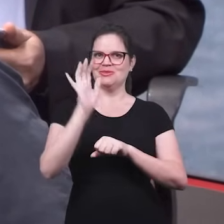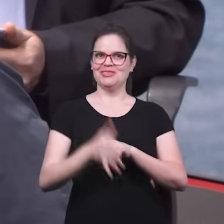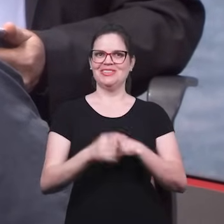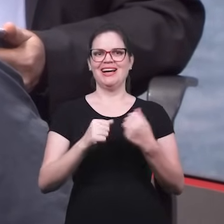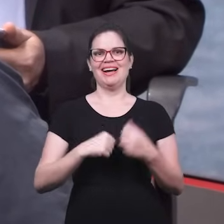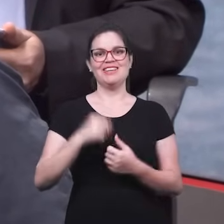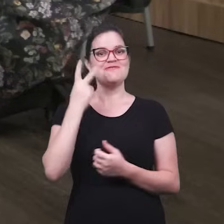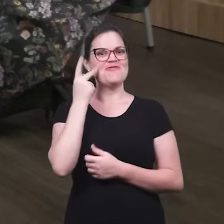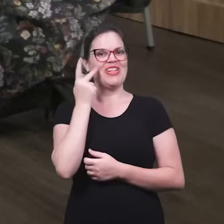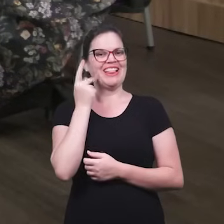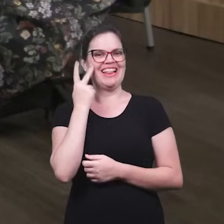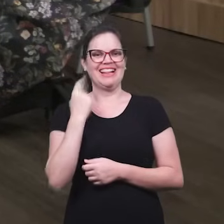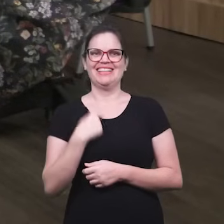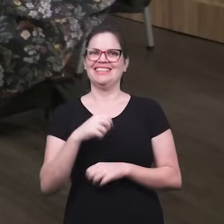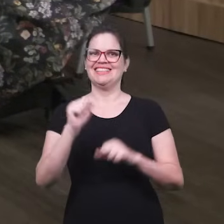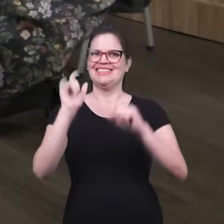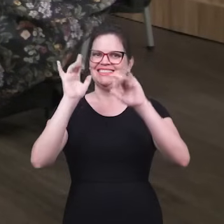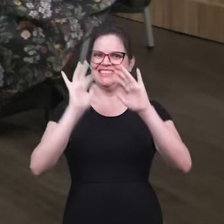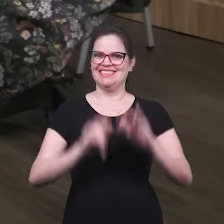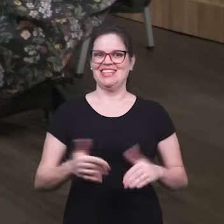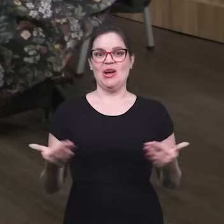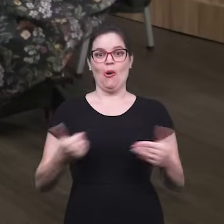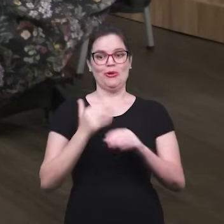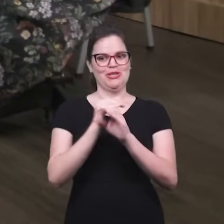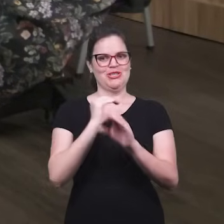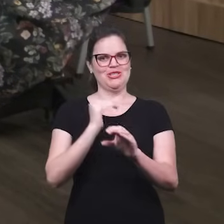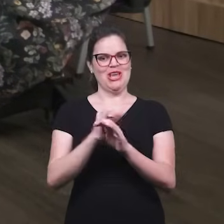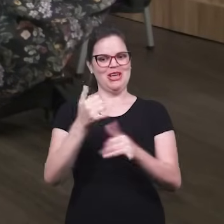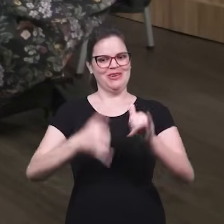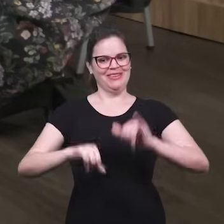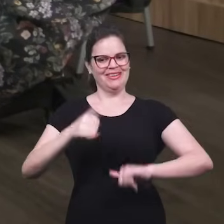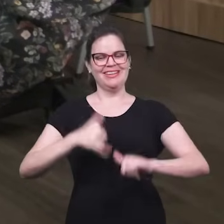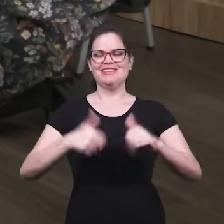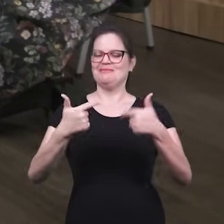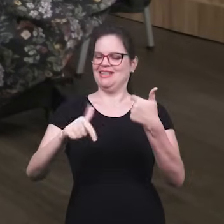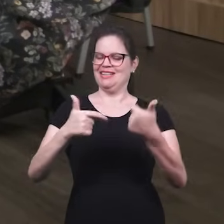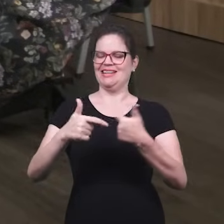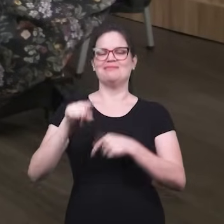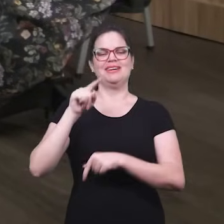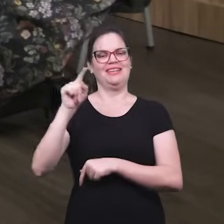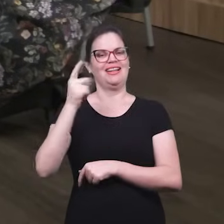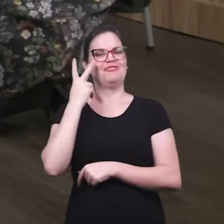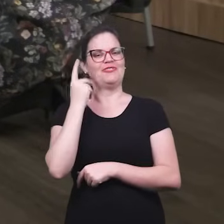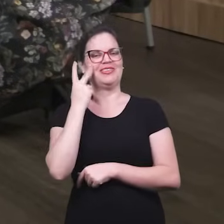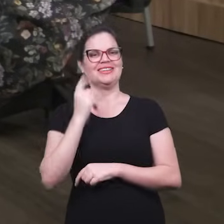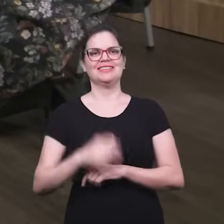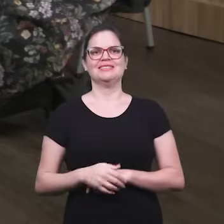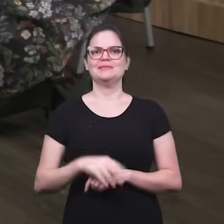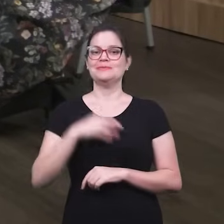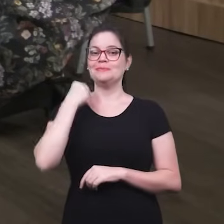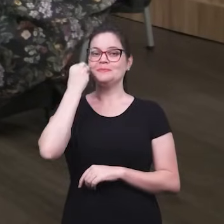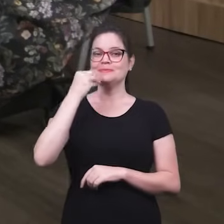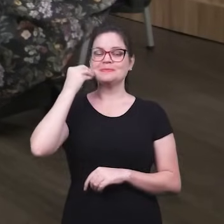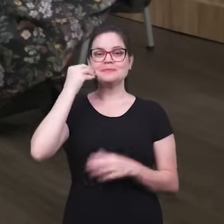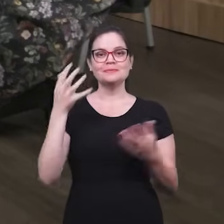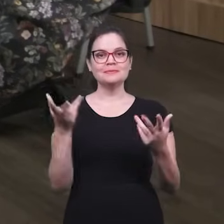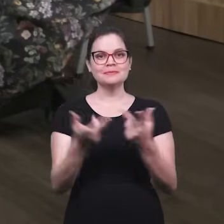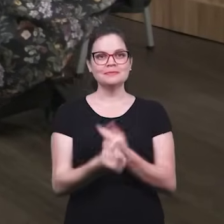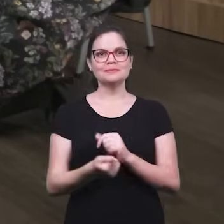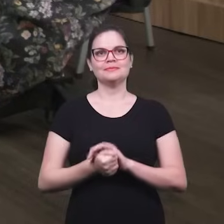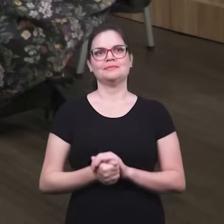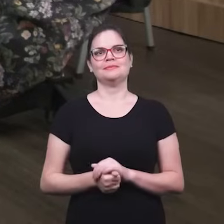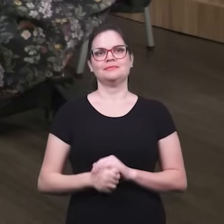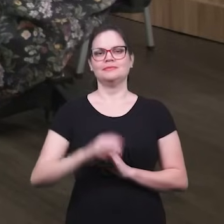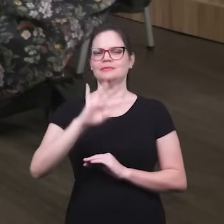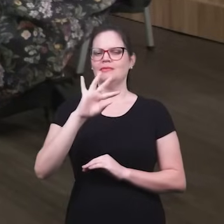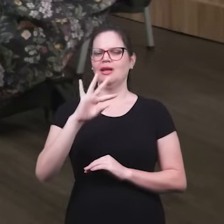faculdade em Fortaleza. Que bênção. Engenheiro químico, hoje é um engenheiro químico que trabalha lá. Então foi uma experiência muito interessante, né, com dom espiritual.